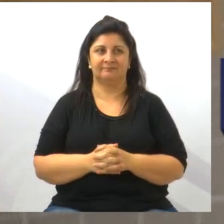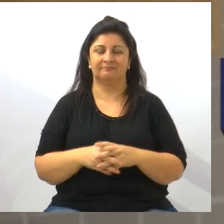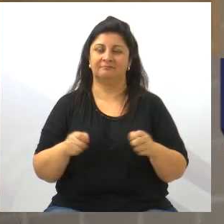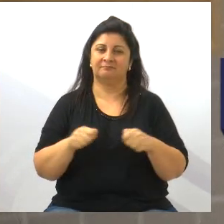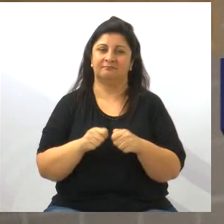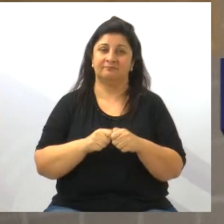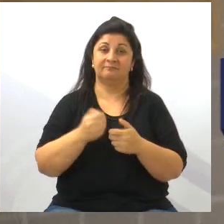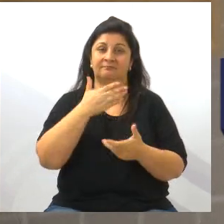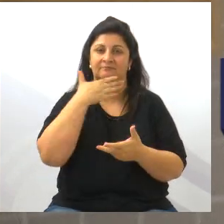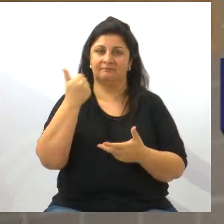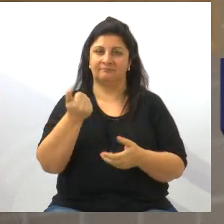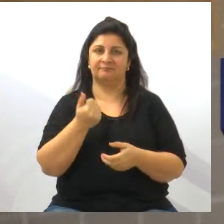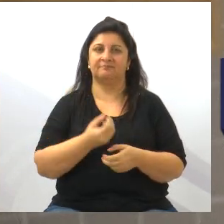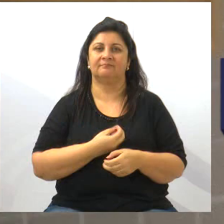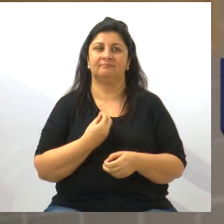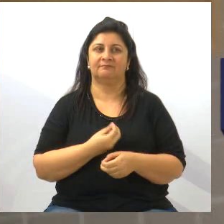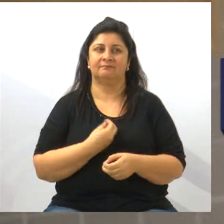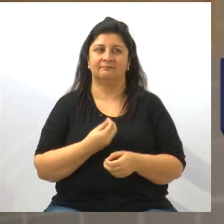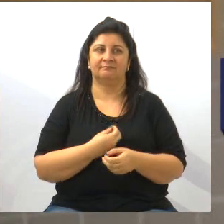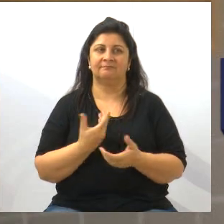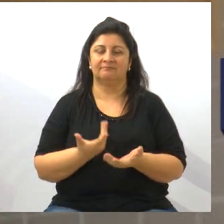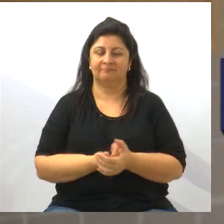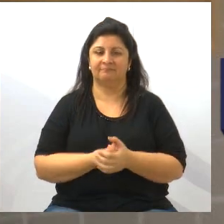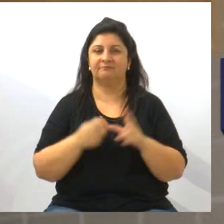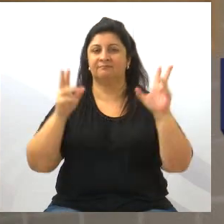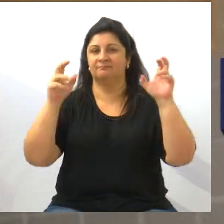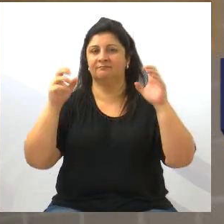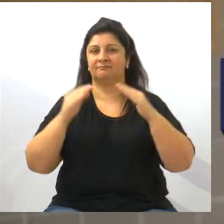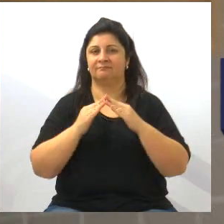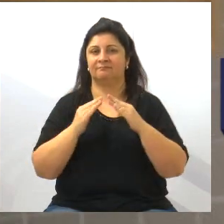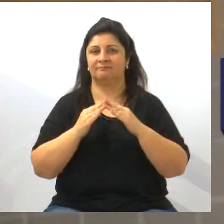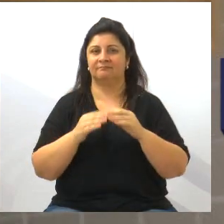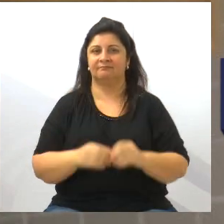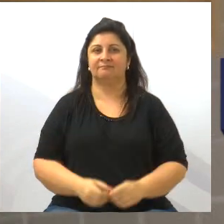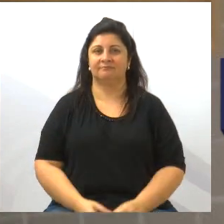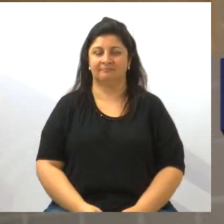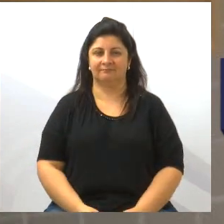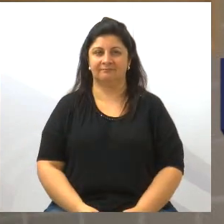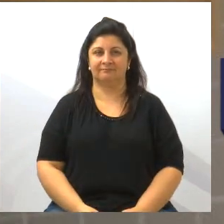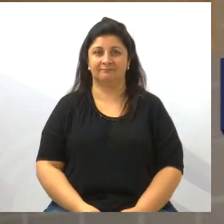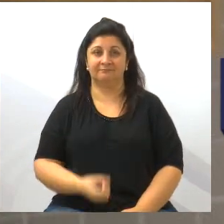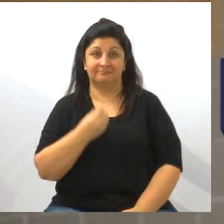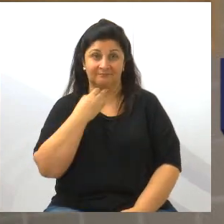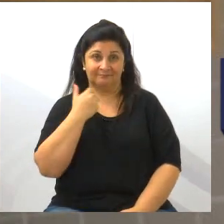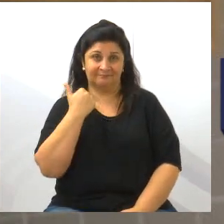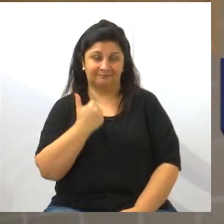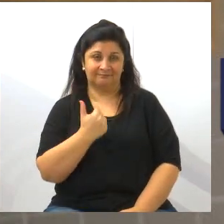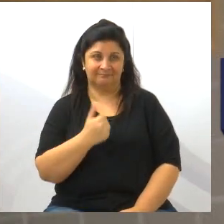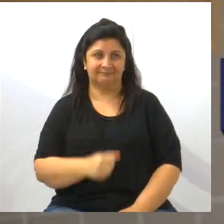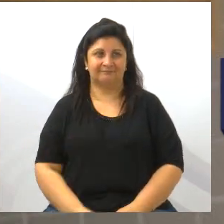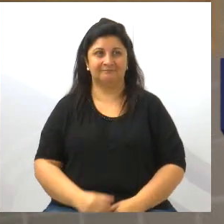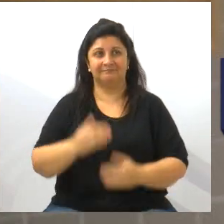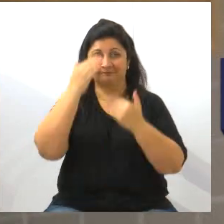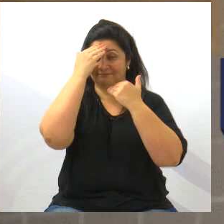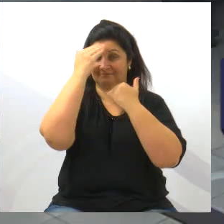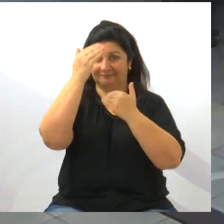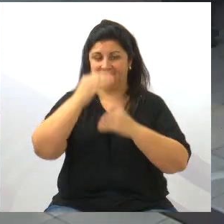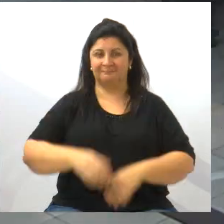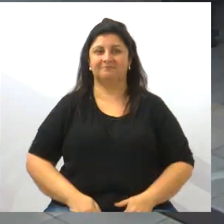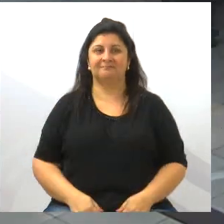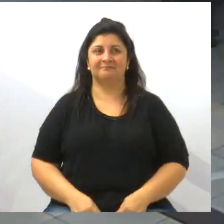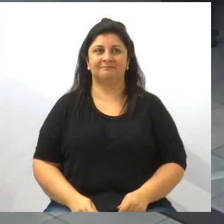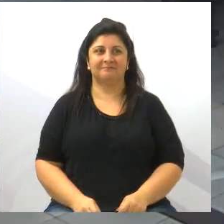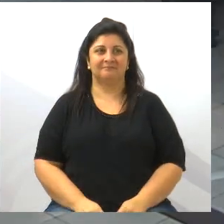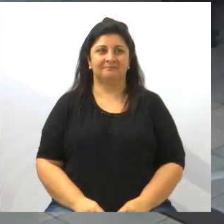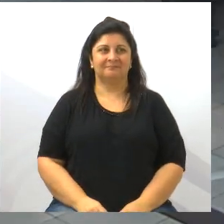melhorar a vida, né, e as questões habitacionais aqui da nossa cidade. Tá bom? Obrigada.